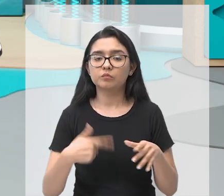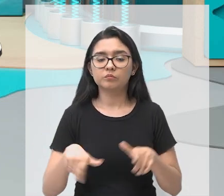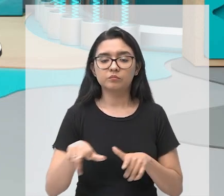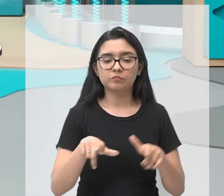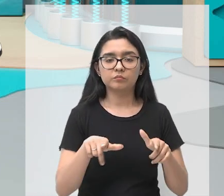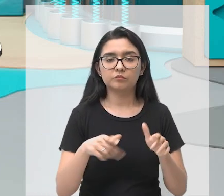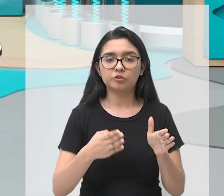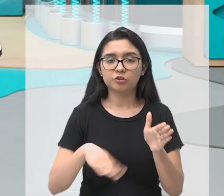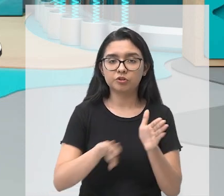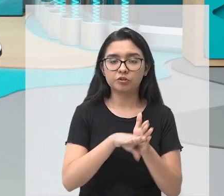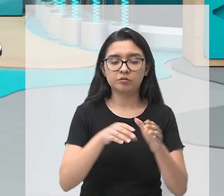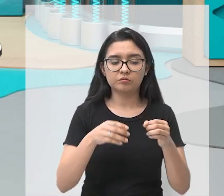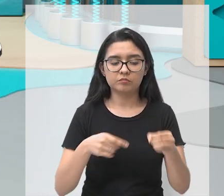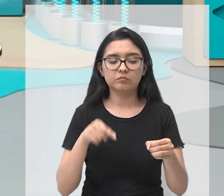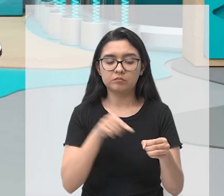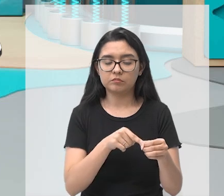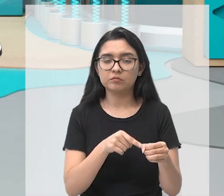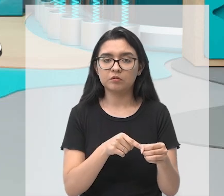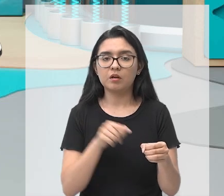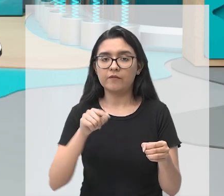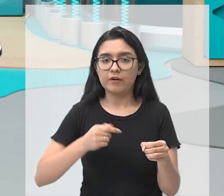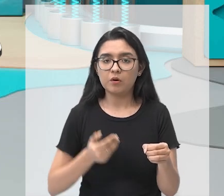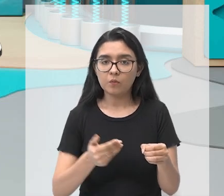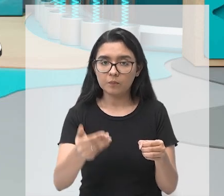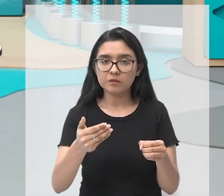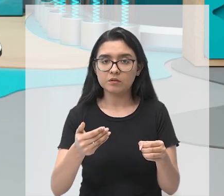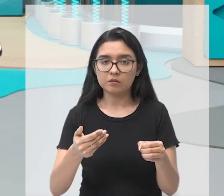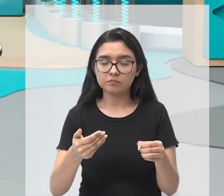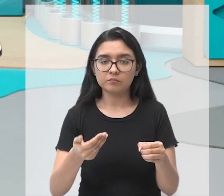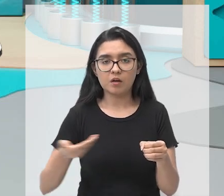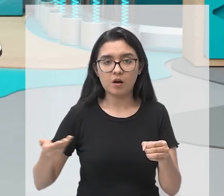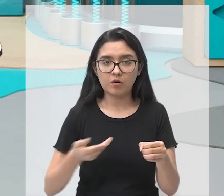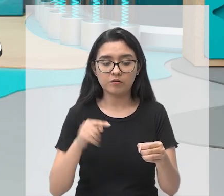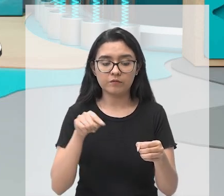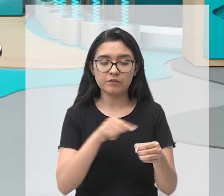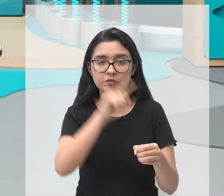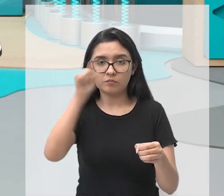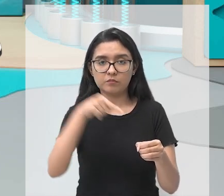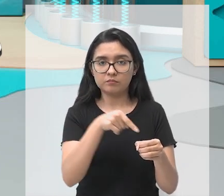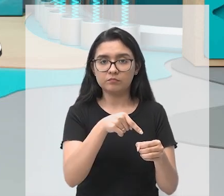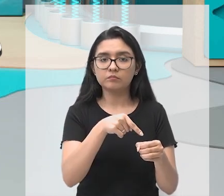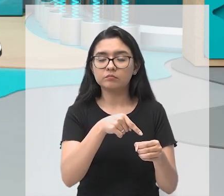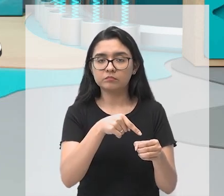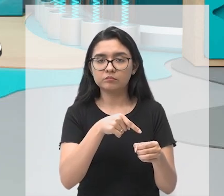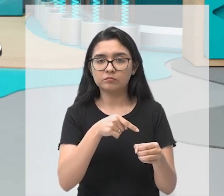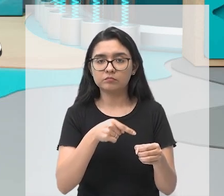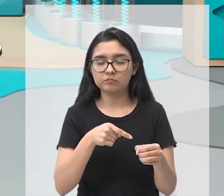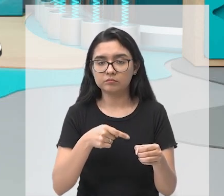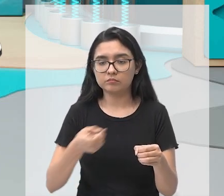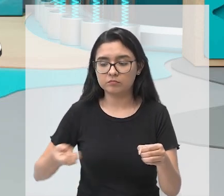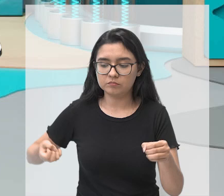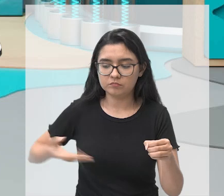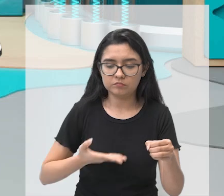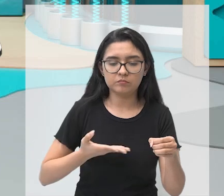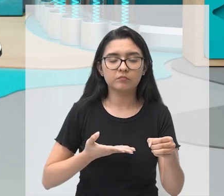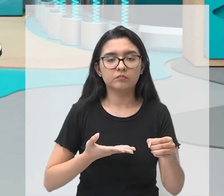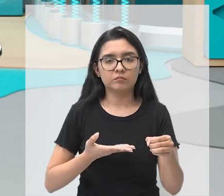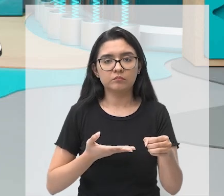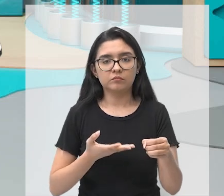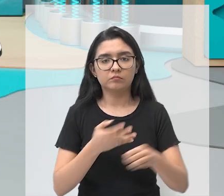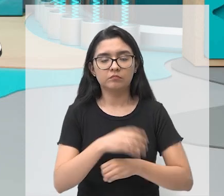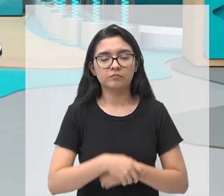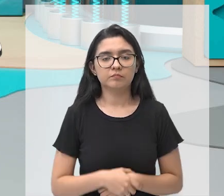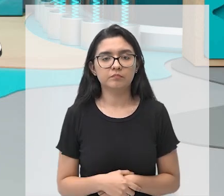vai passar a ser o ponto daquela partida, vai ser o alvo daquele momento do jogo, onde a